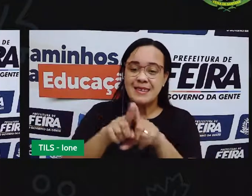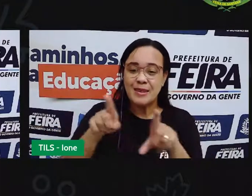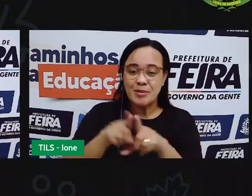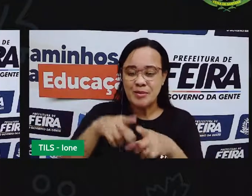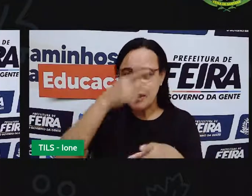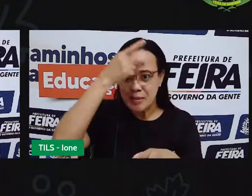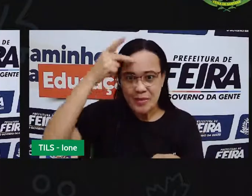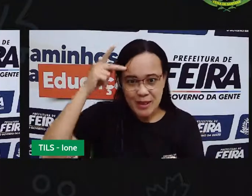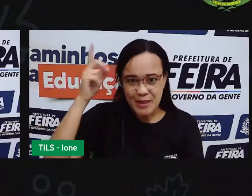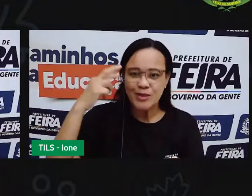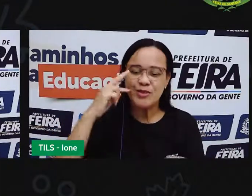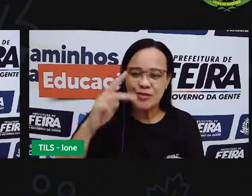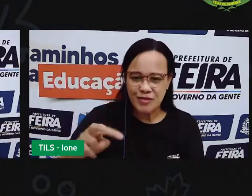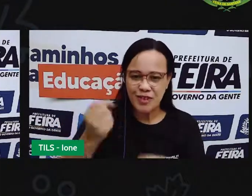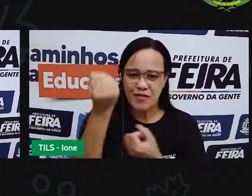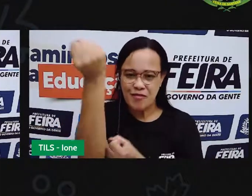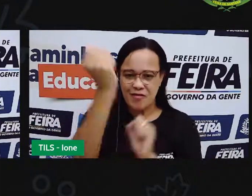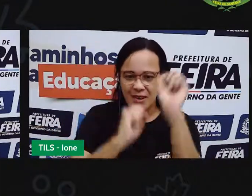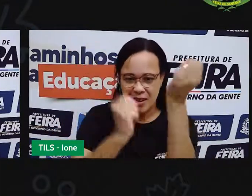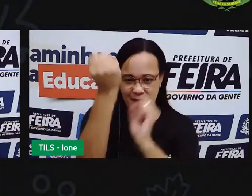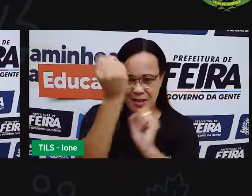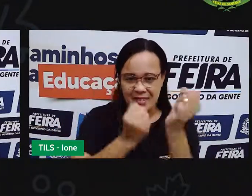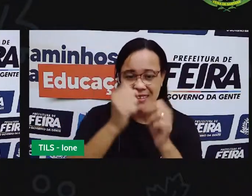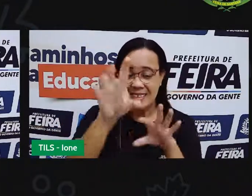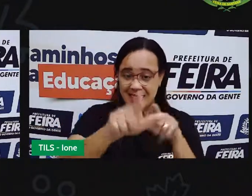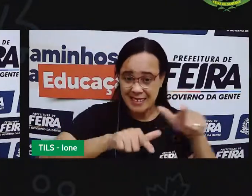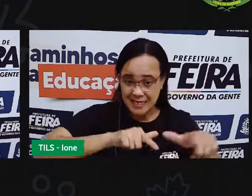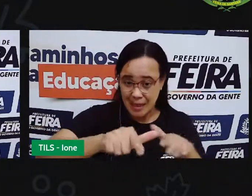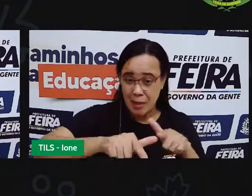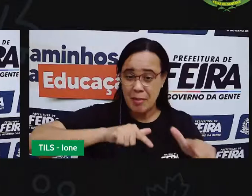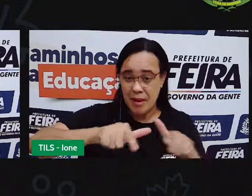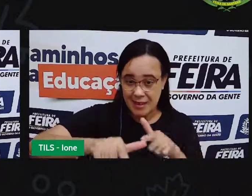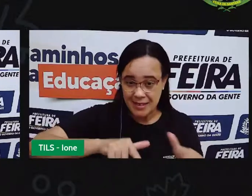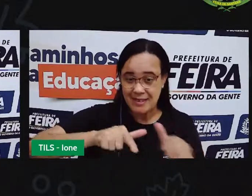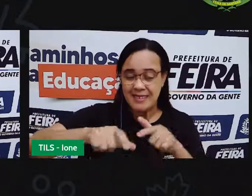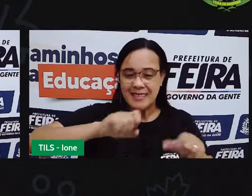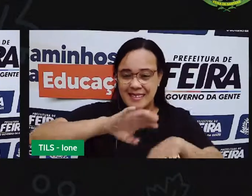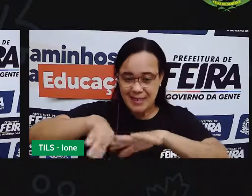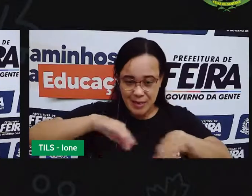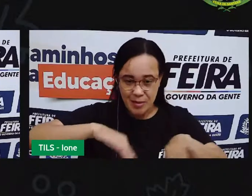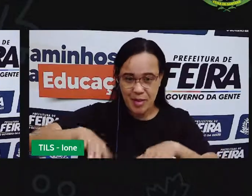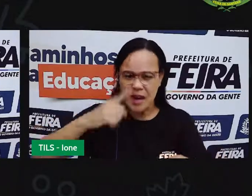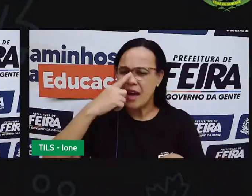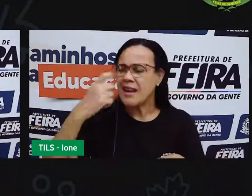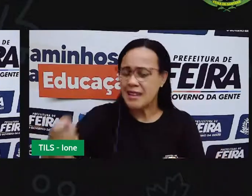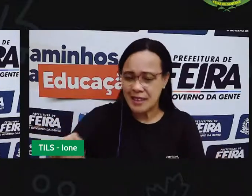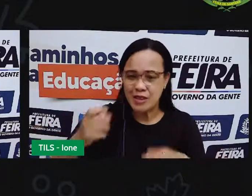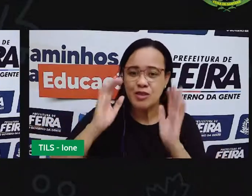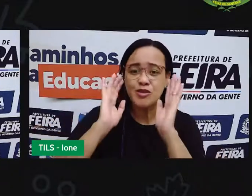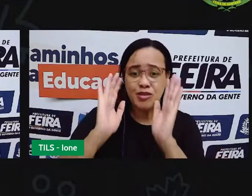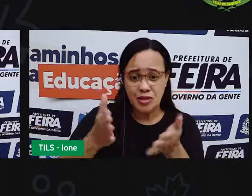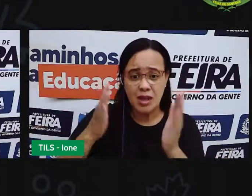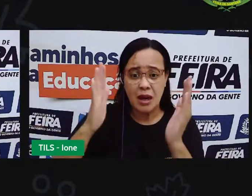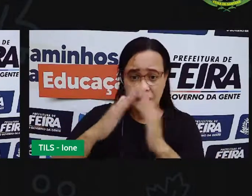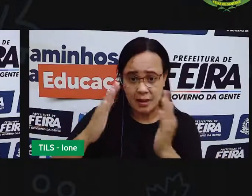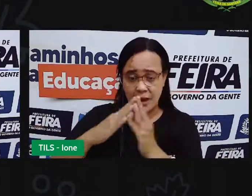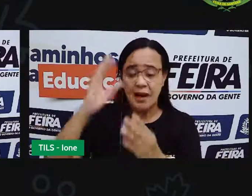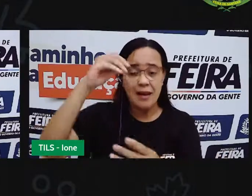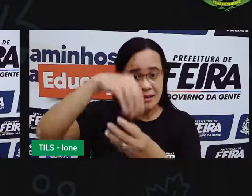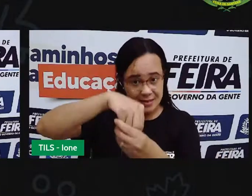de lixo, né, que passam ali no caminhão, coletando o lixo que a gente produz na nossa